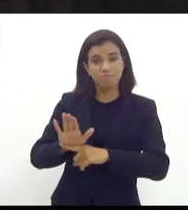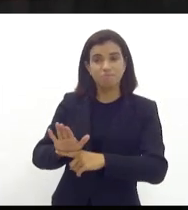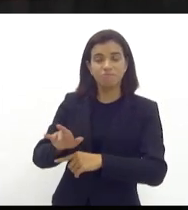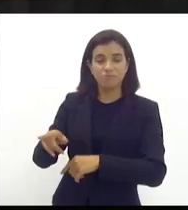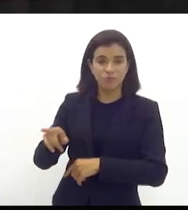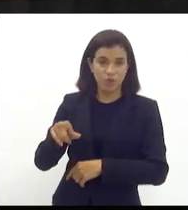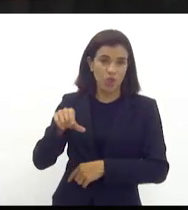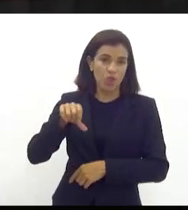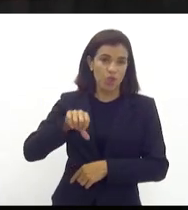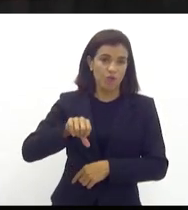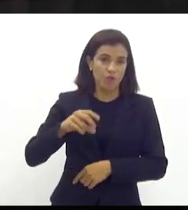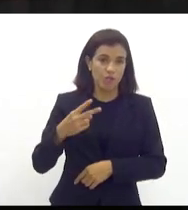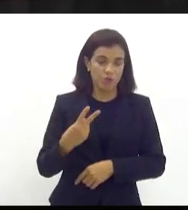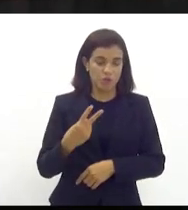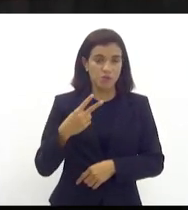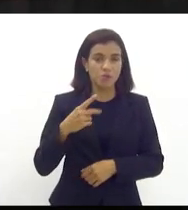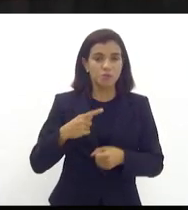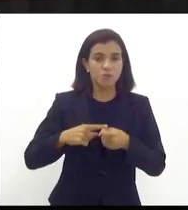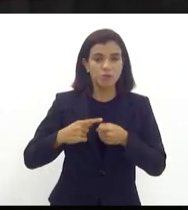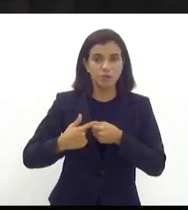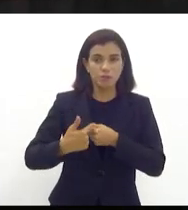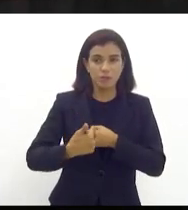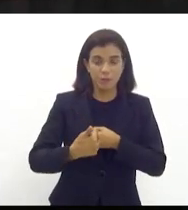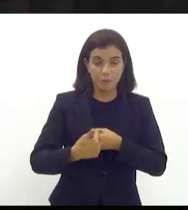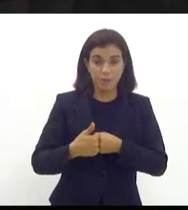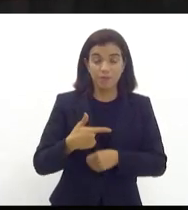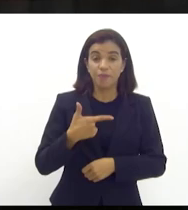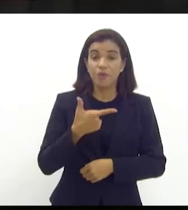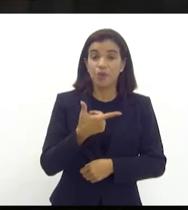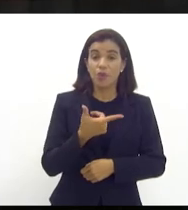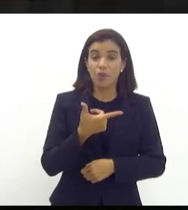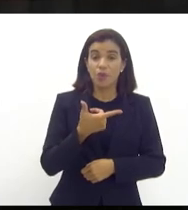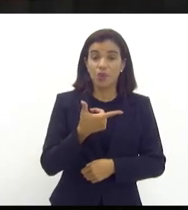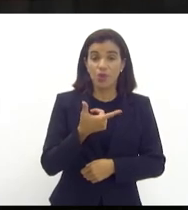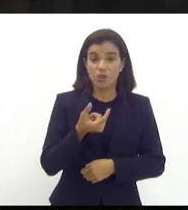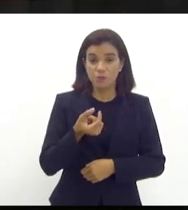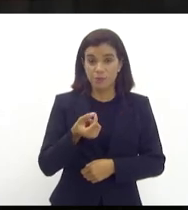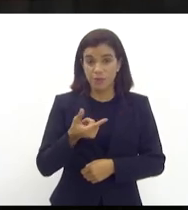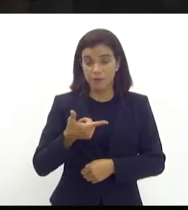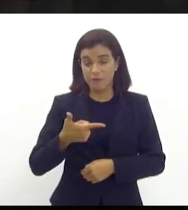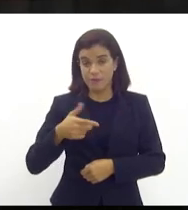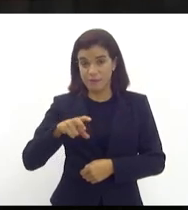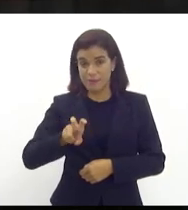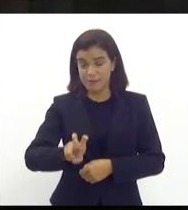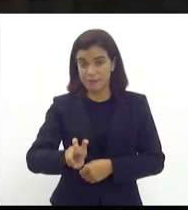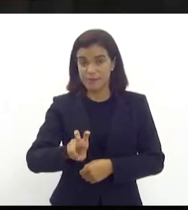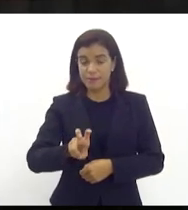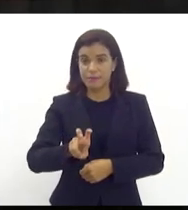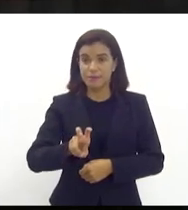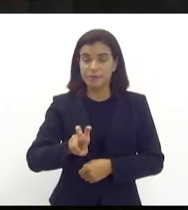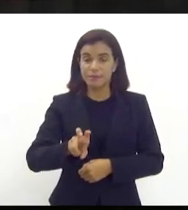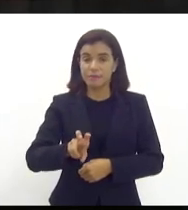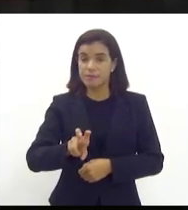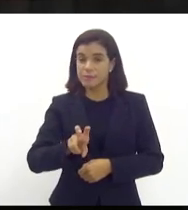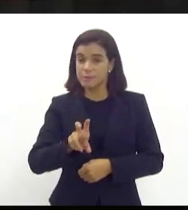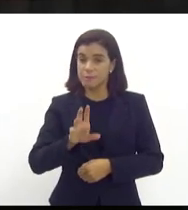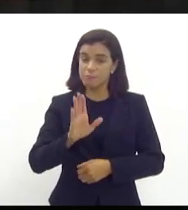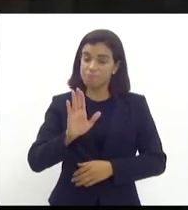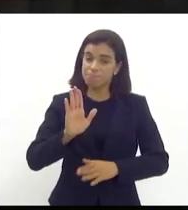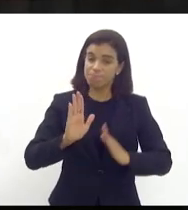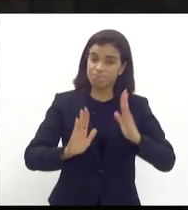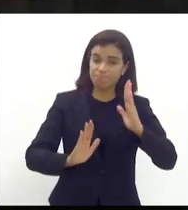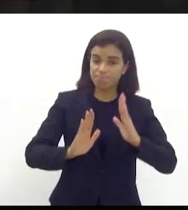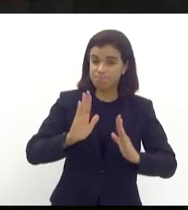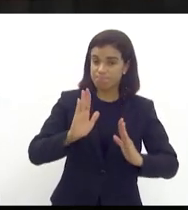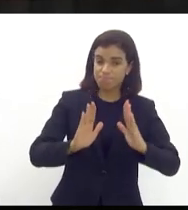os 92 municípios. E em 2025, deputado Chico Machado, a expectativa